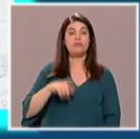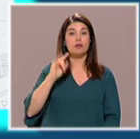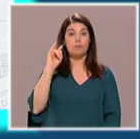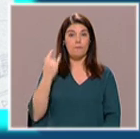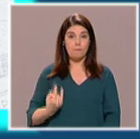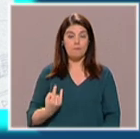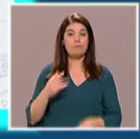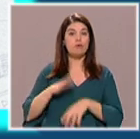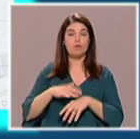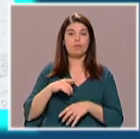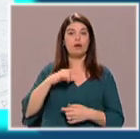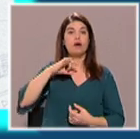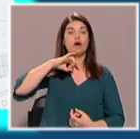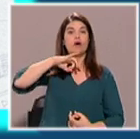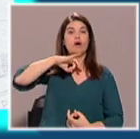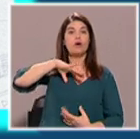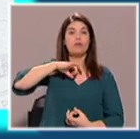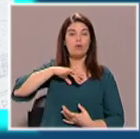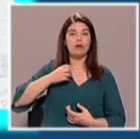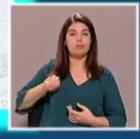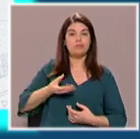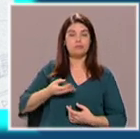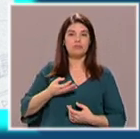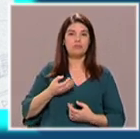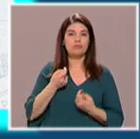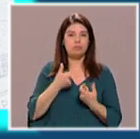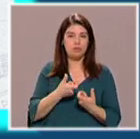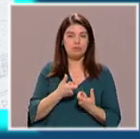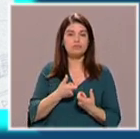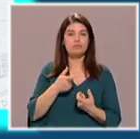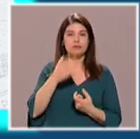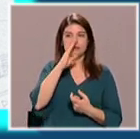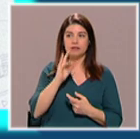uma baixa secreção da hormona de crescimento e no gigantismo a uma